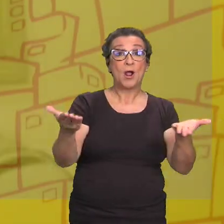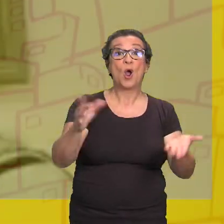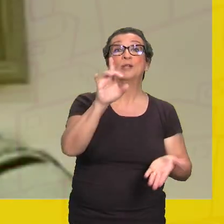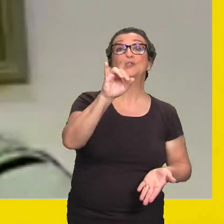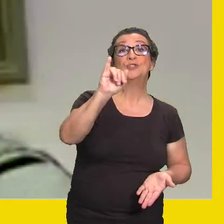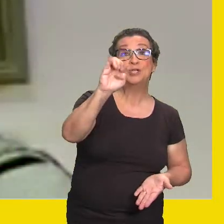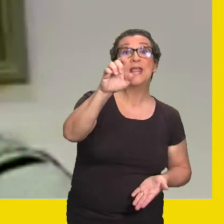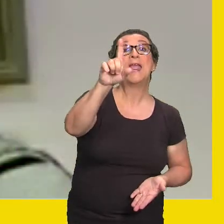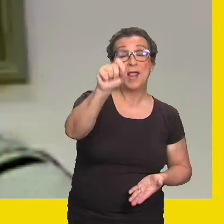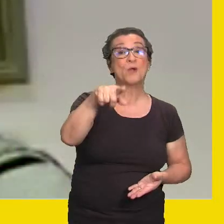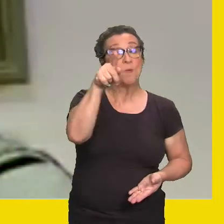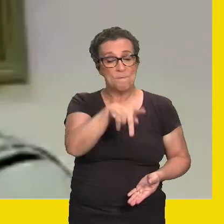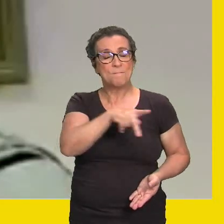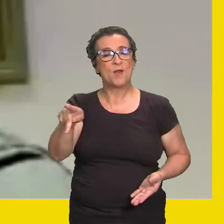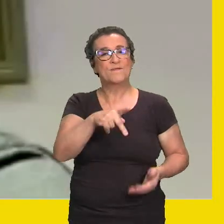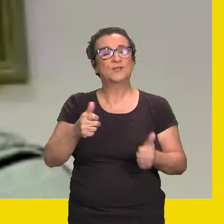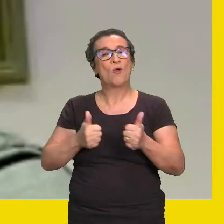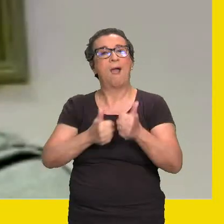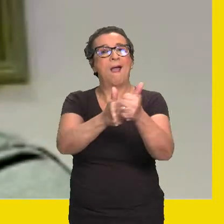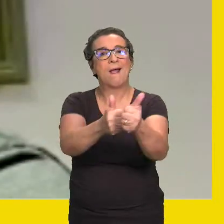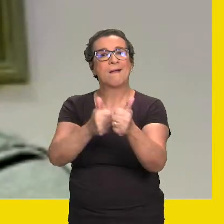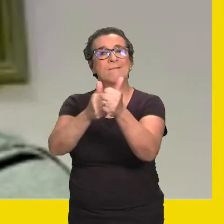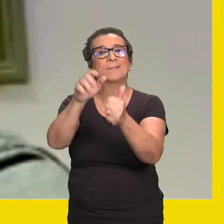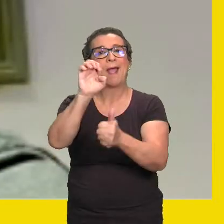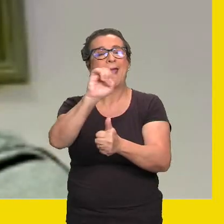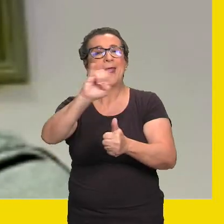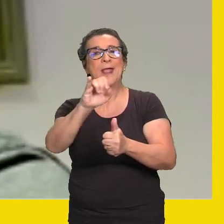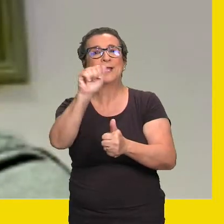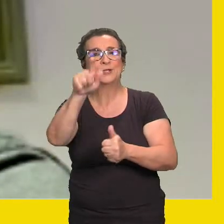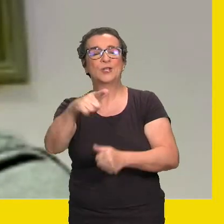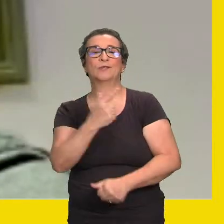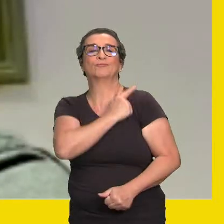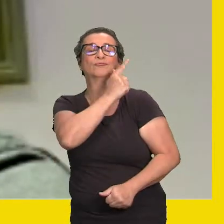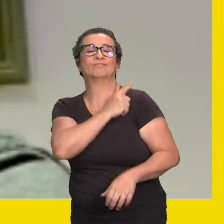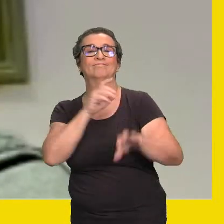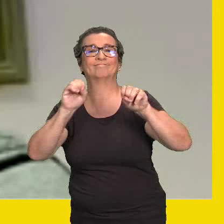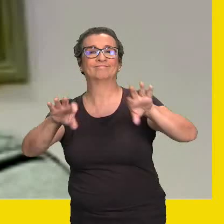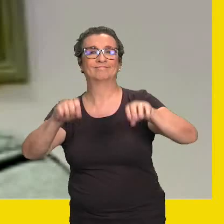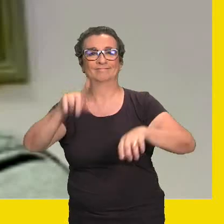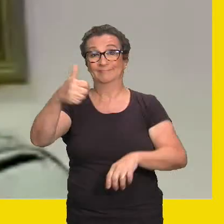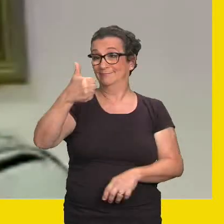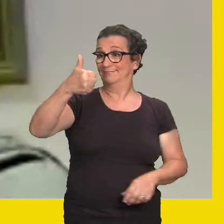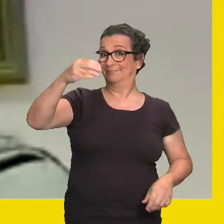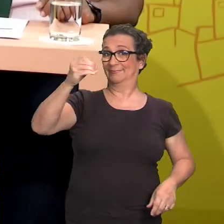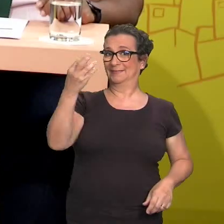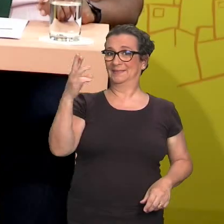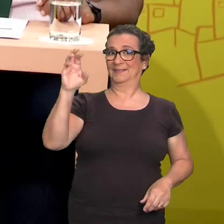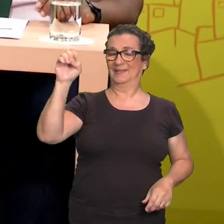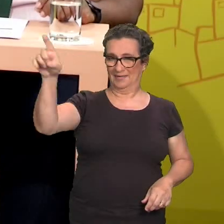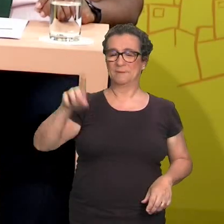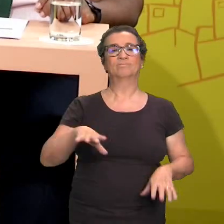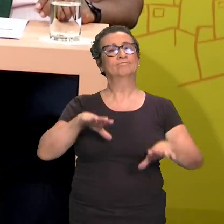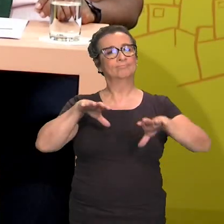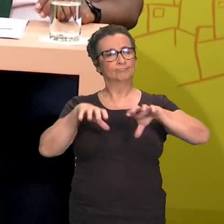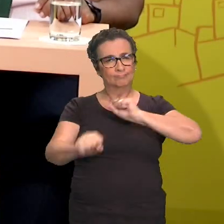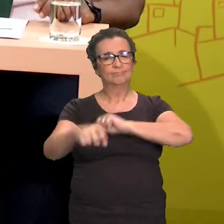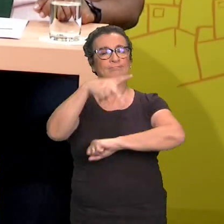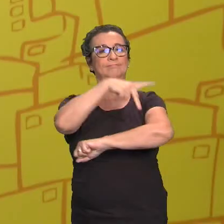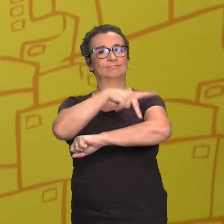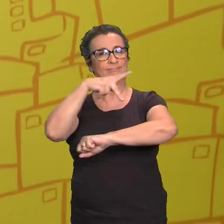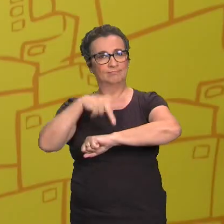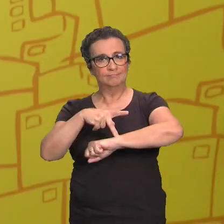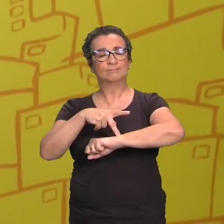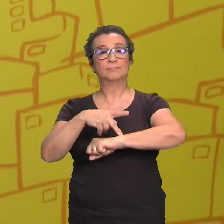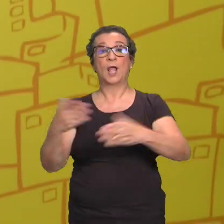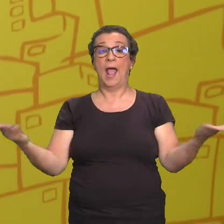é professor e acompanhante da EJA na Gerência de Educação da 10ª CRE. Formado em Pedagogia,